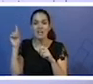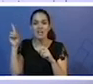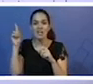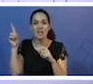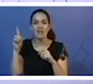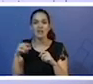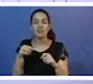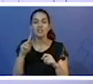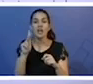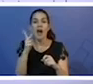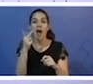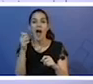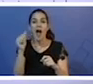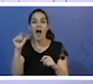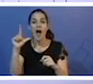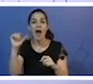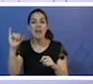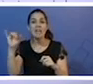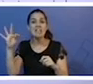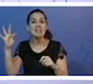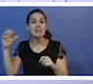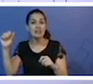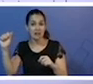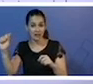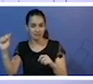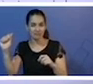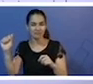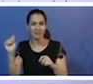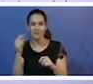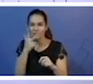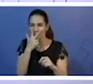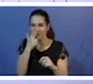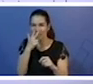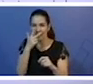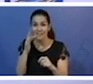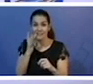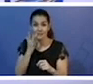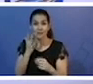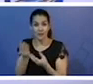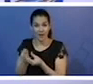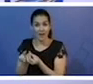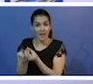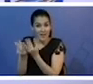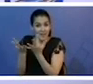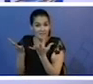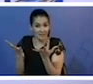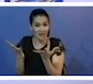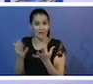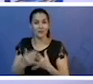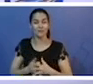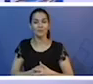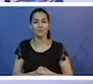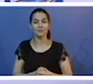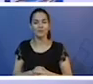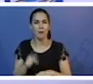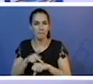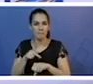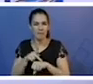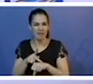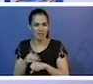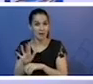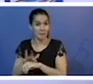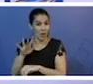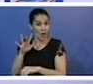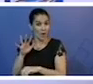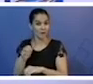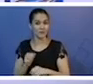minério. Só para vocês verem como parece um cristal mesmo, de rocha, né? A indústria química